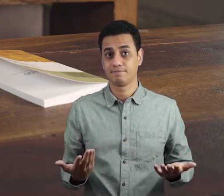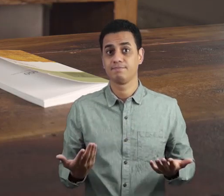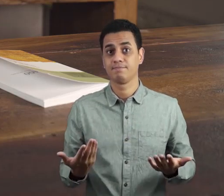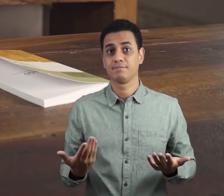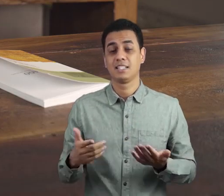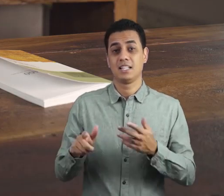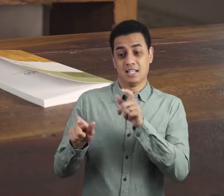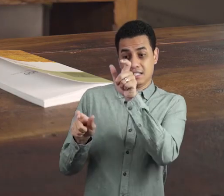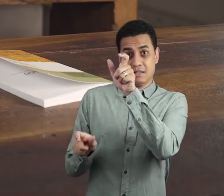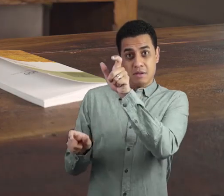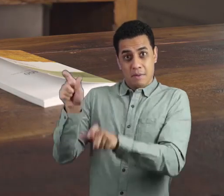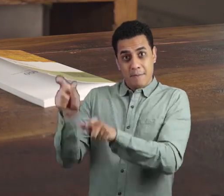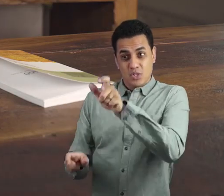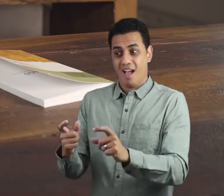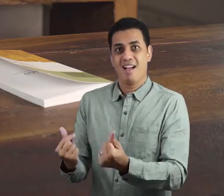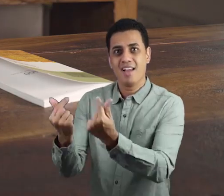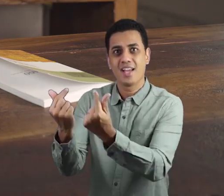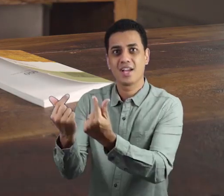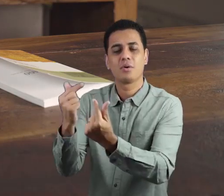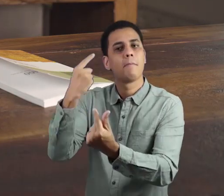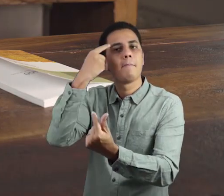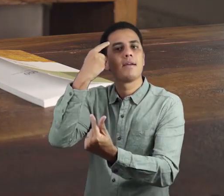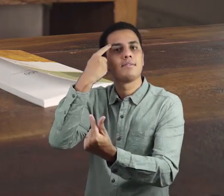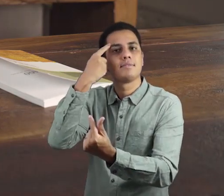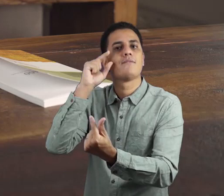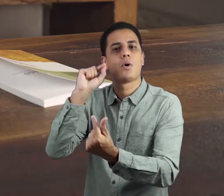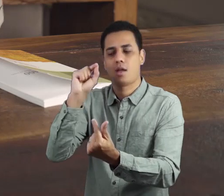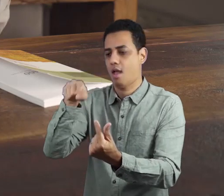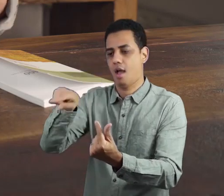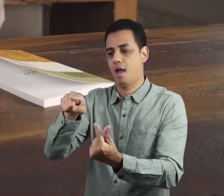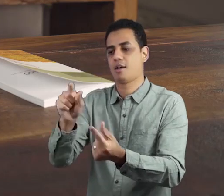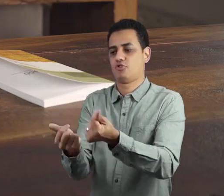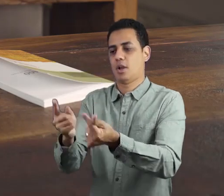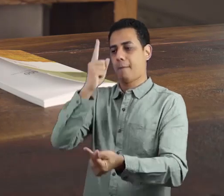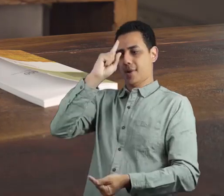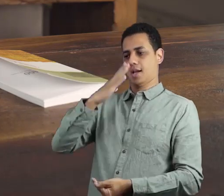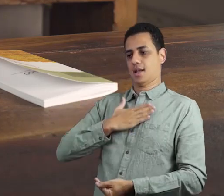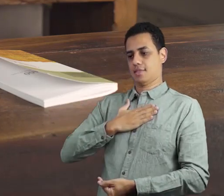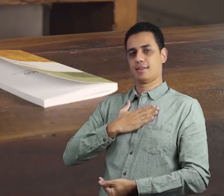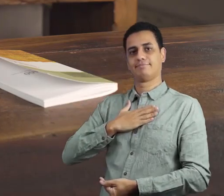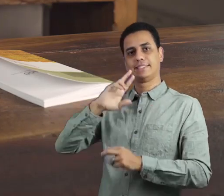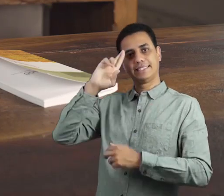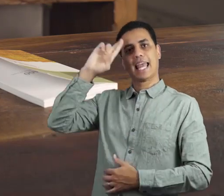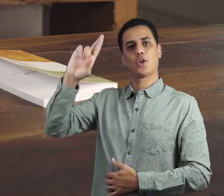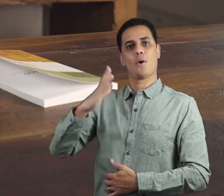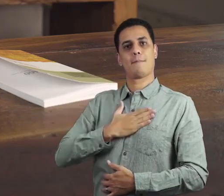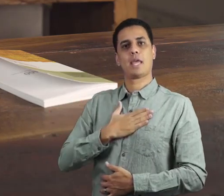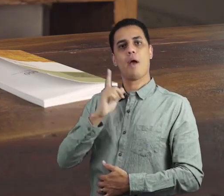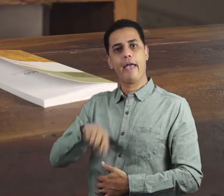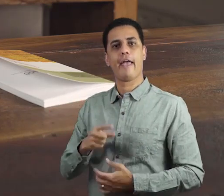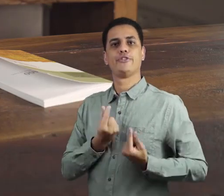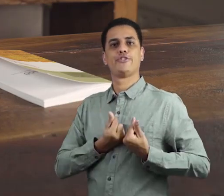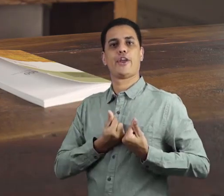você, não é, seja uma pessoa que possui riquezas, que possui posses. E é interessante a